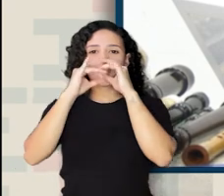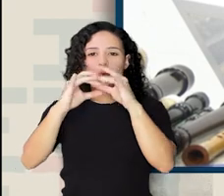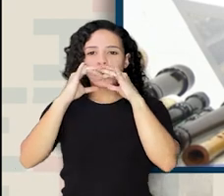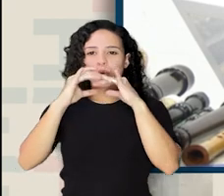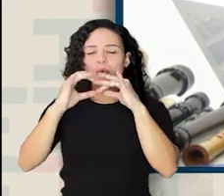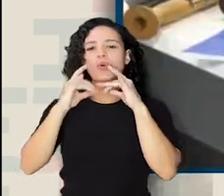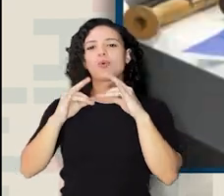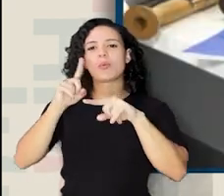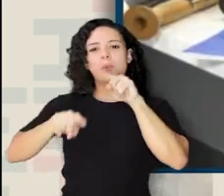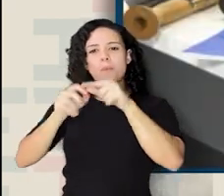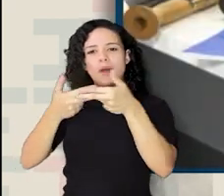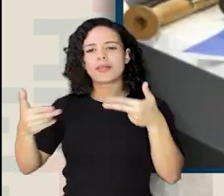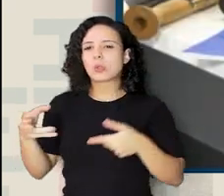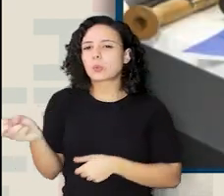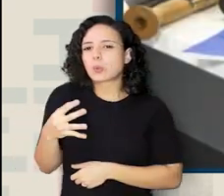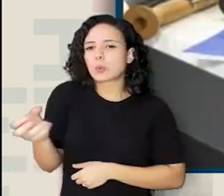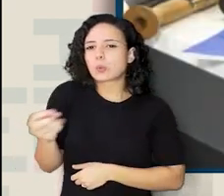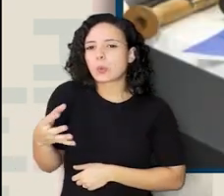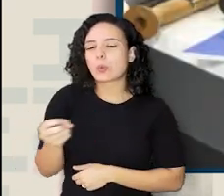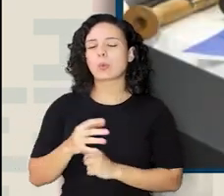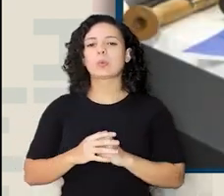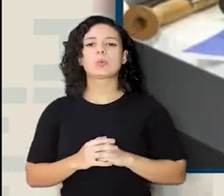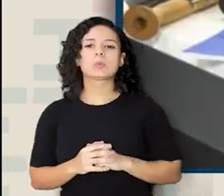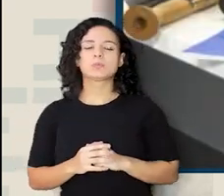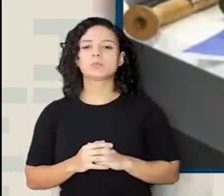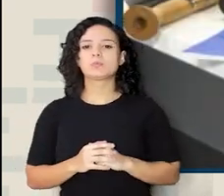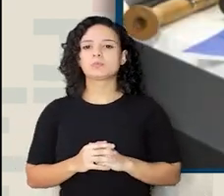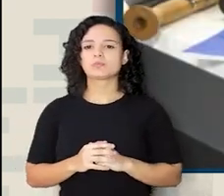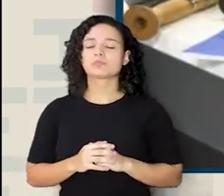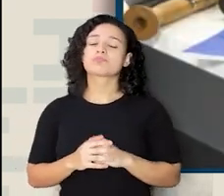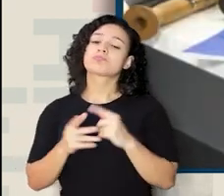Para se tocar com instrumentos modernos, instrumentos...